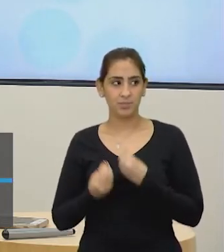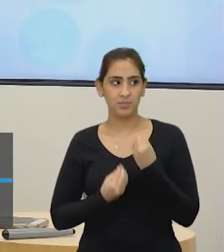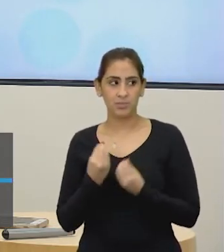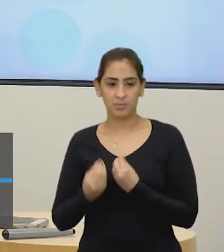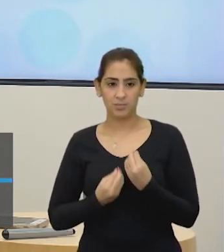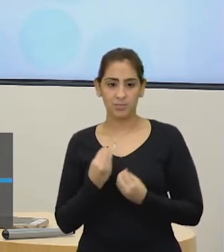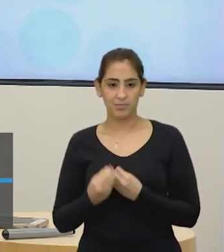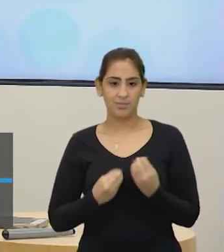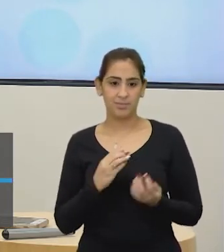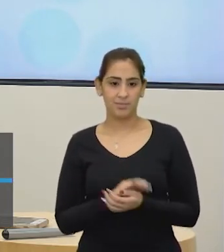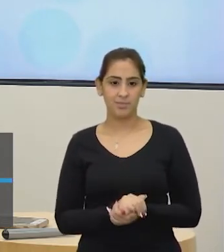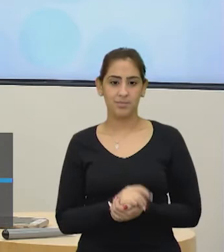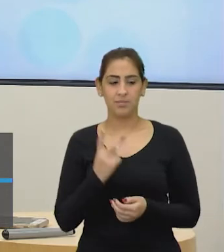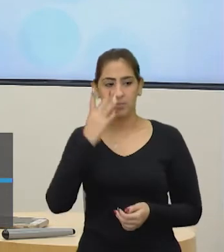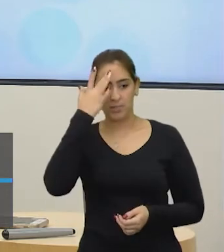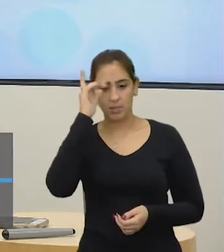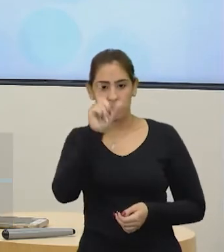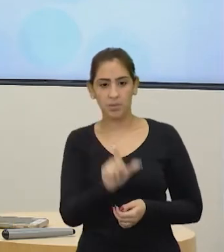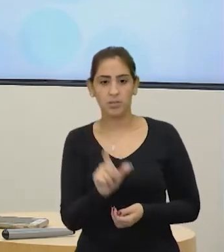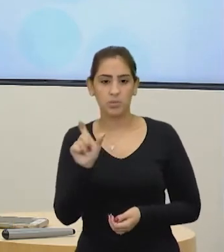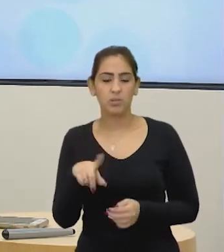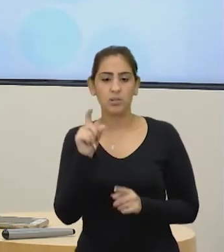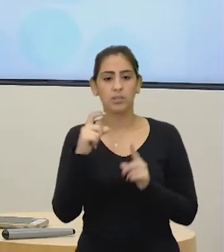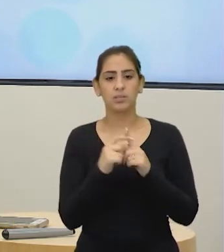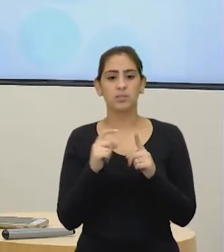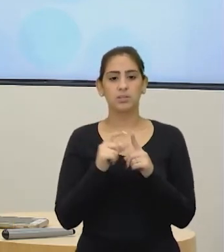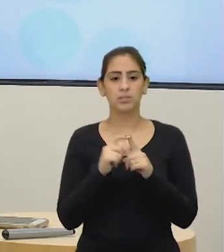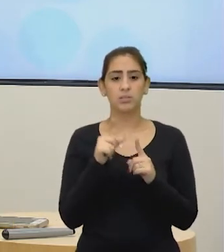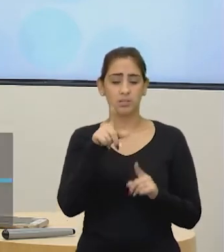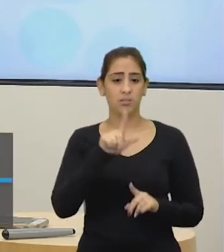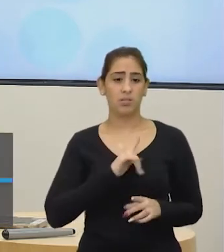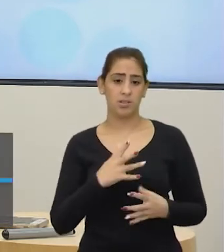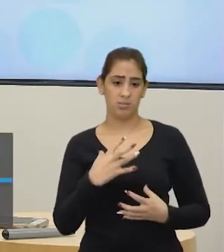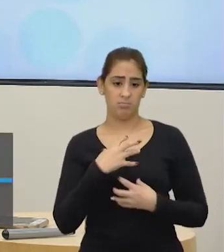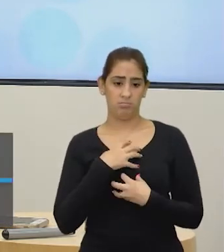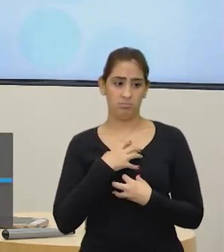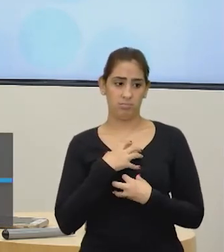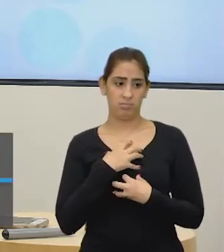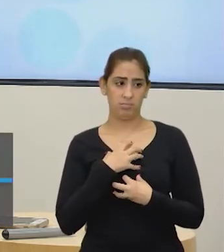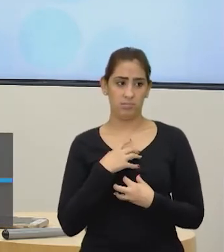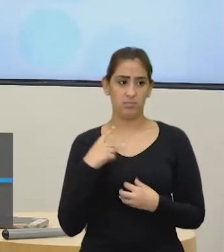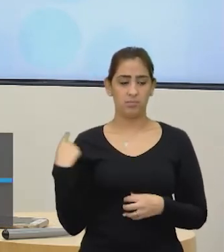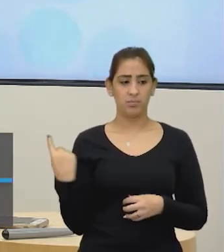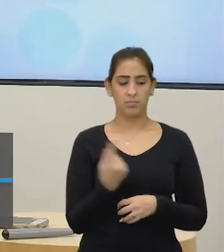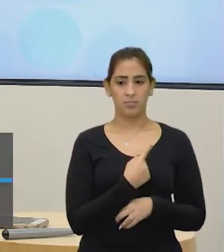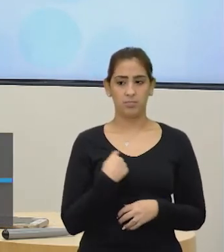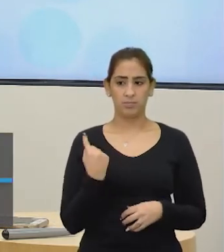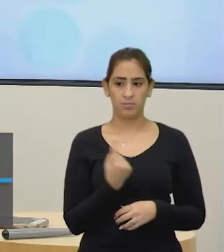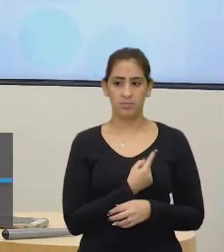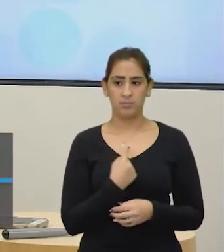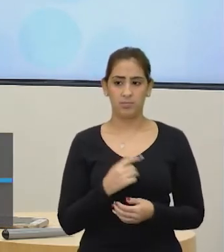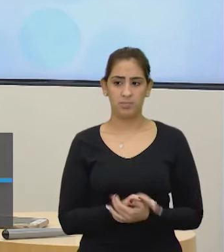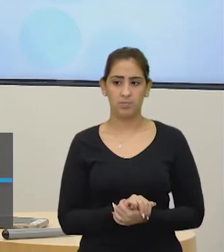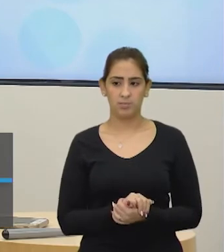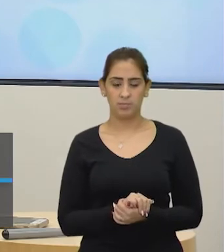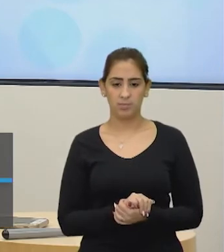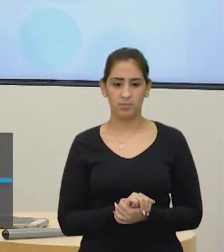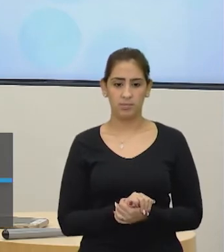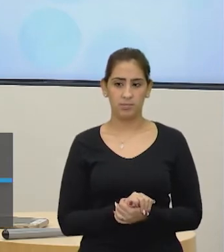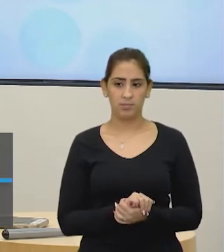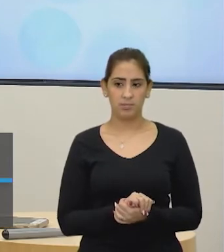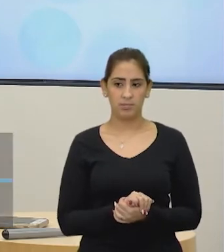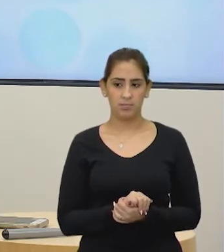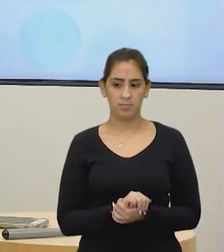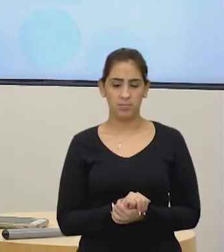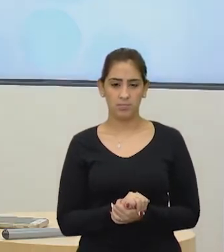como disse tal pessoa. Então, essas palavras, elas têm esse sentido. Já ajuda a iniciar a sua frase. Muito bem. Vamos para a atividade